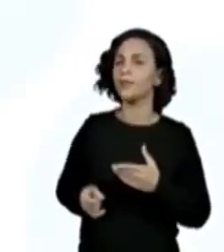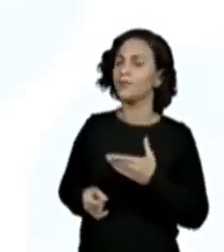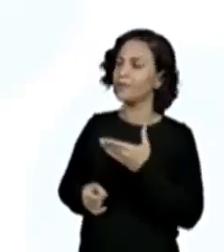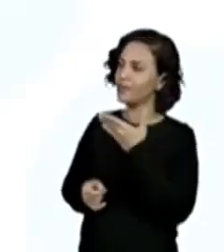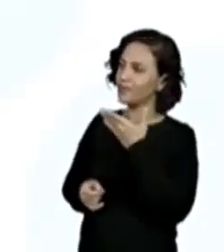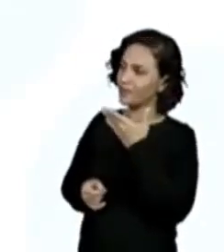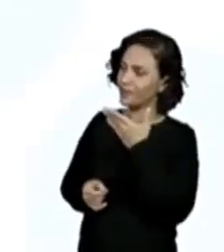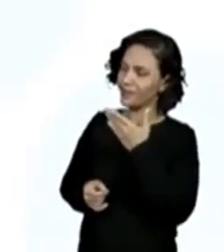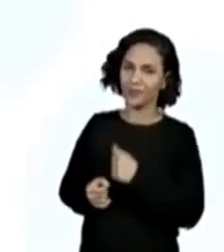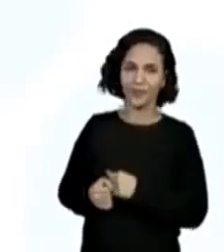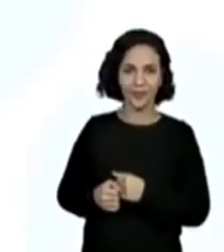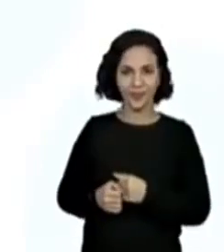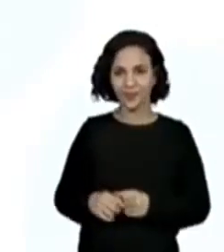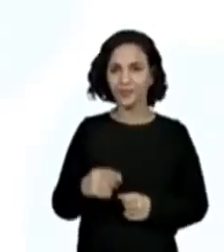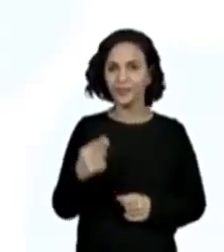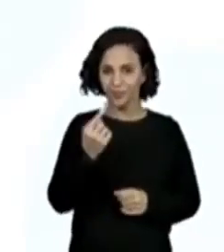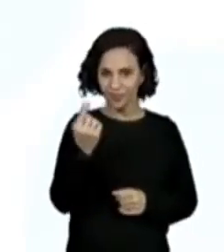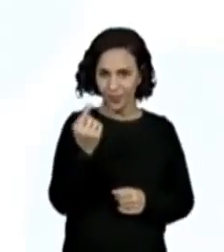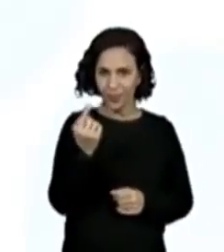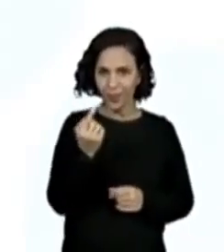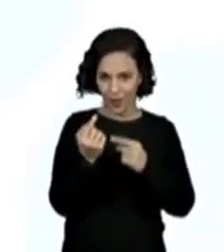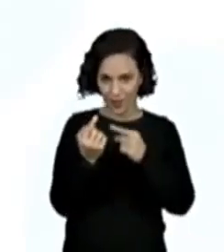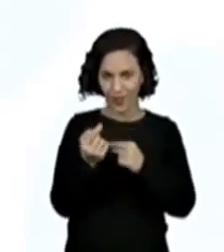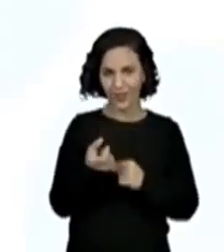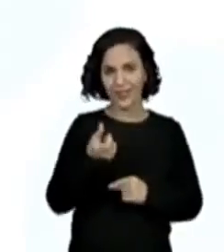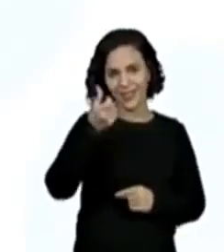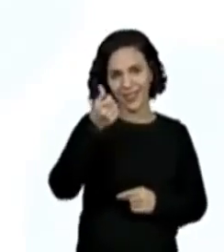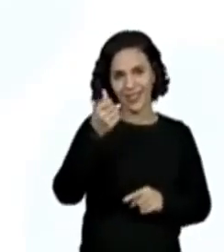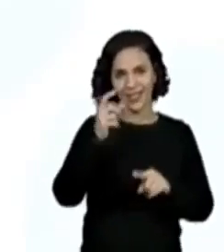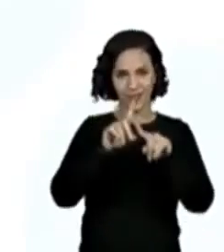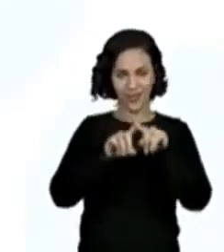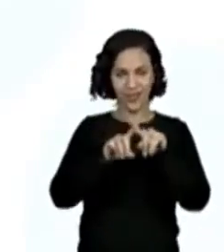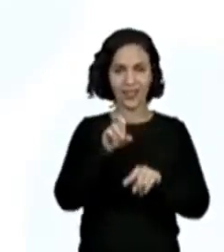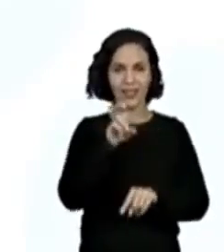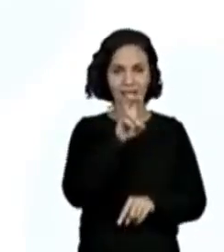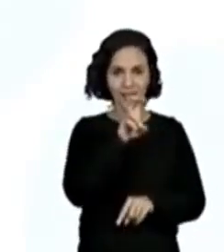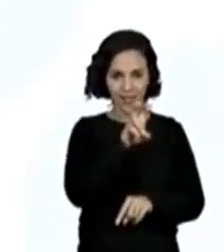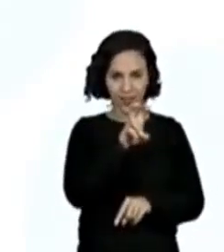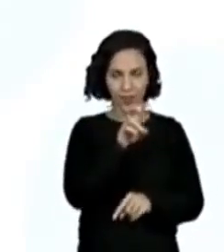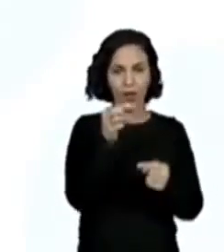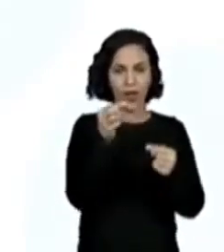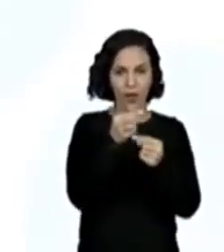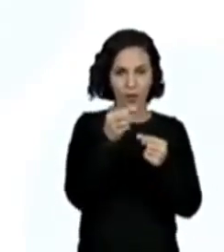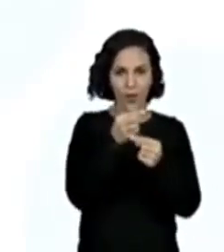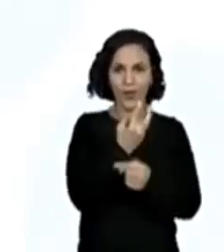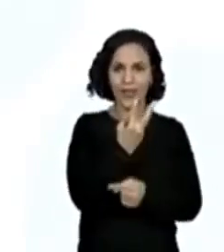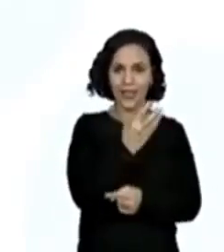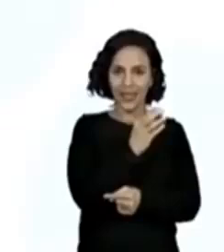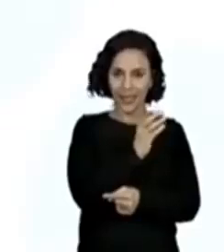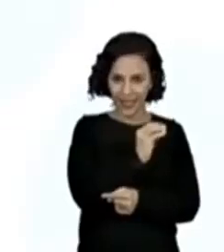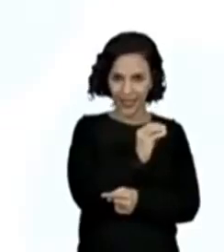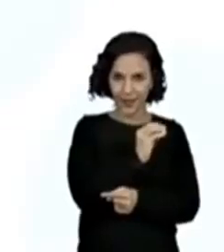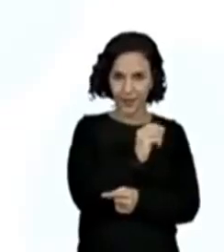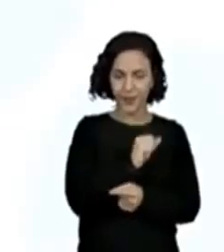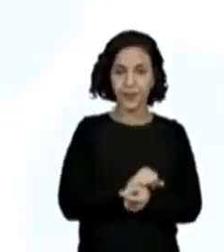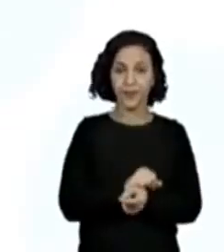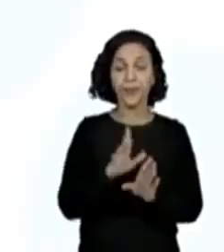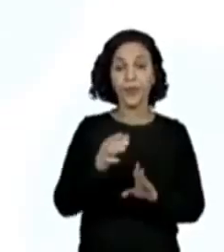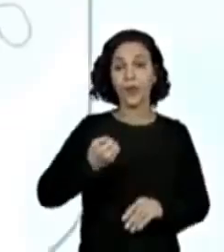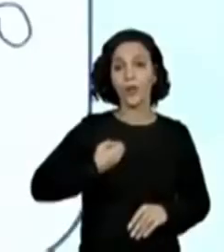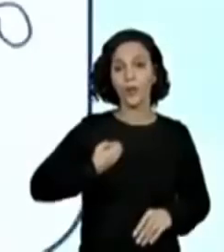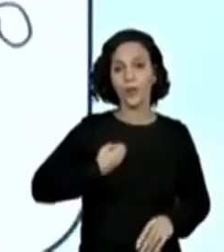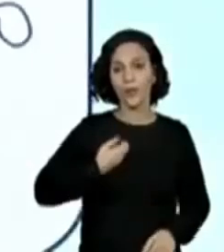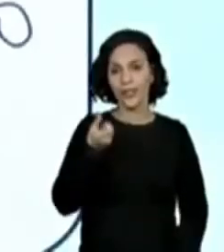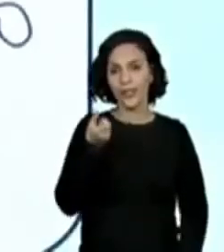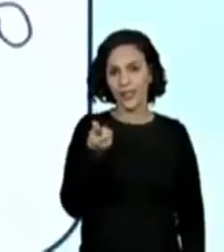nessa primeira multiplicação, 6 vezes 5 igual a 30, a gente tem o número